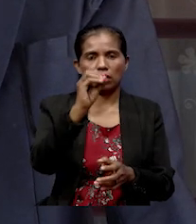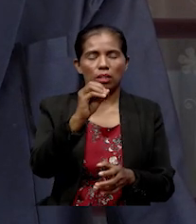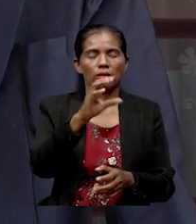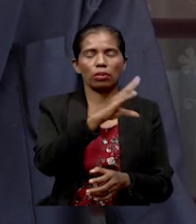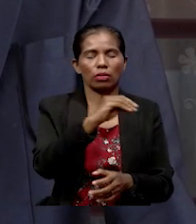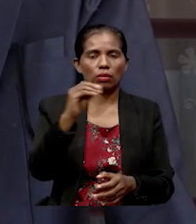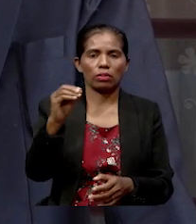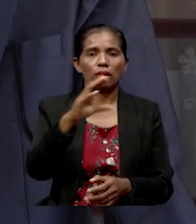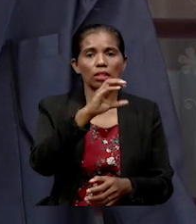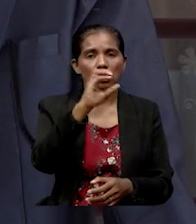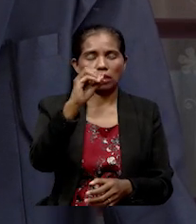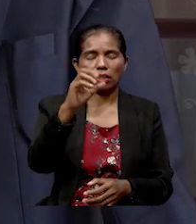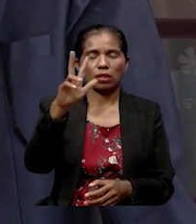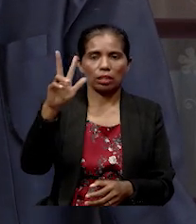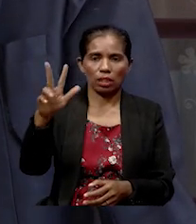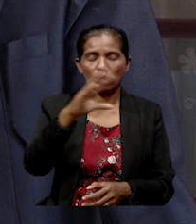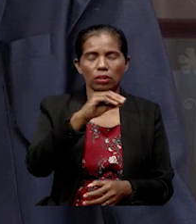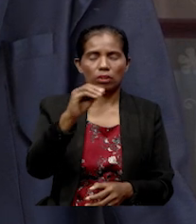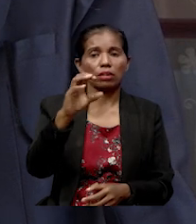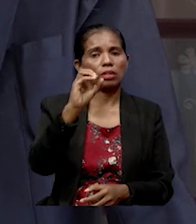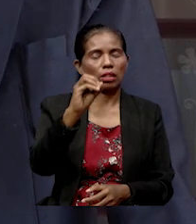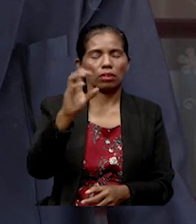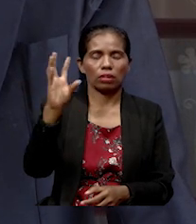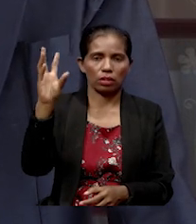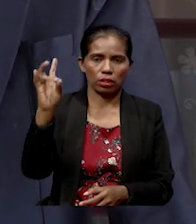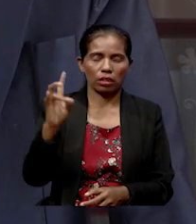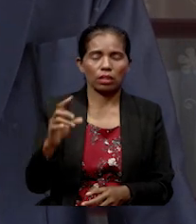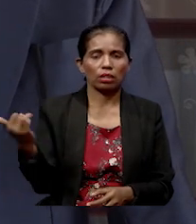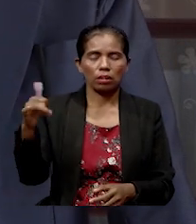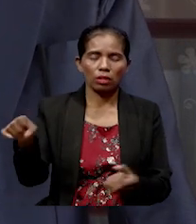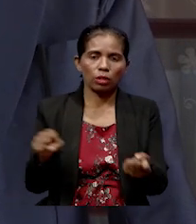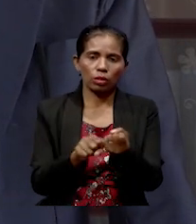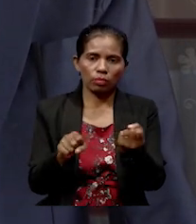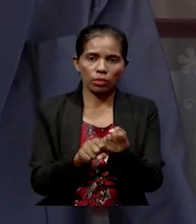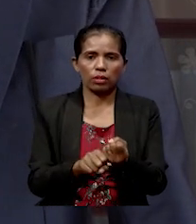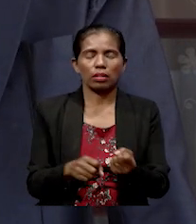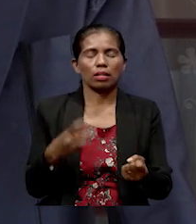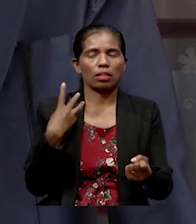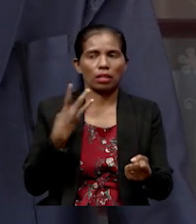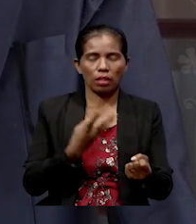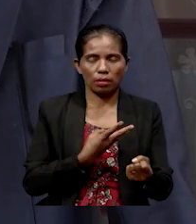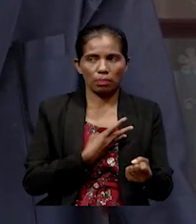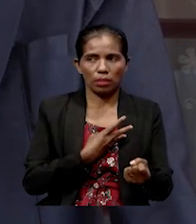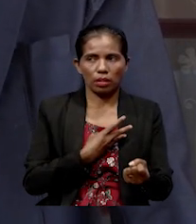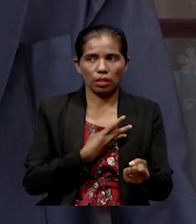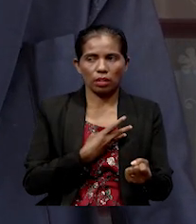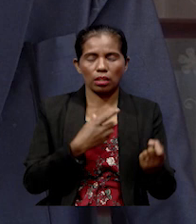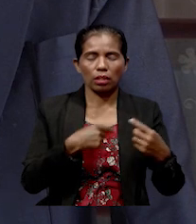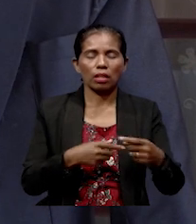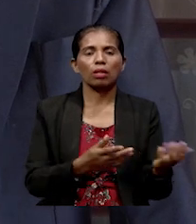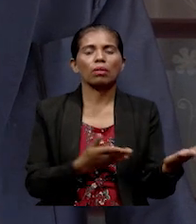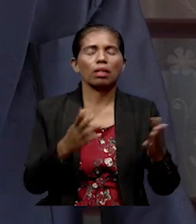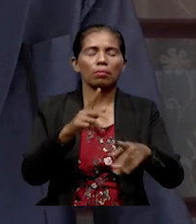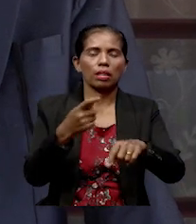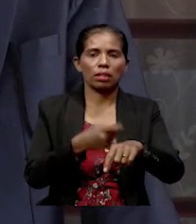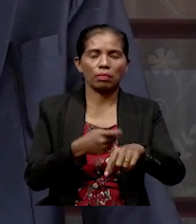0,3. Não sira nebe itala contribui, mas dala Roma a mister nebe haruka é mais tempo neba, a me